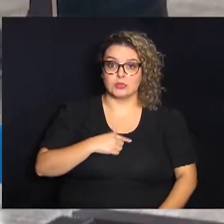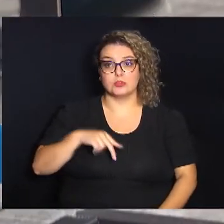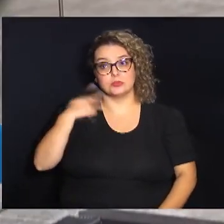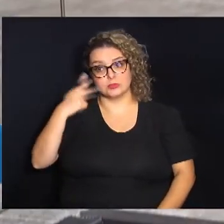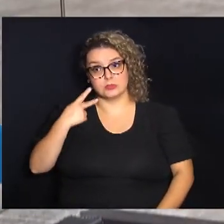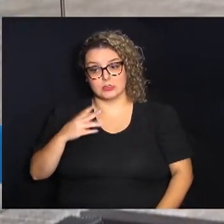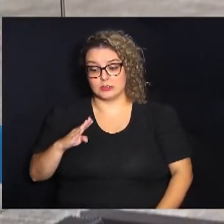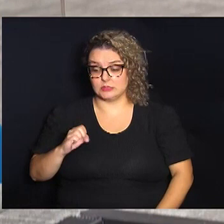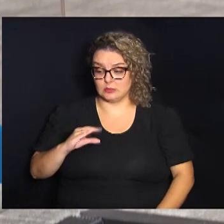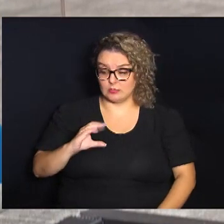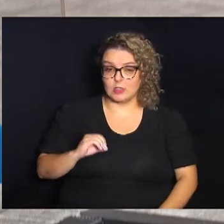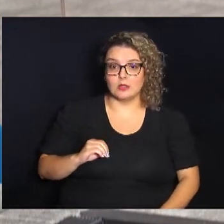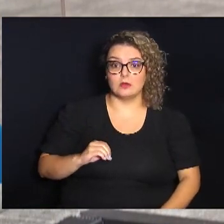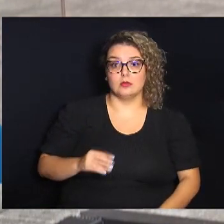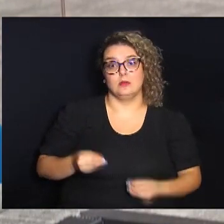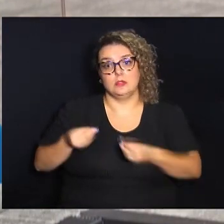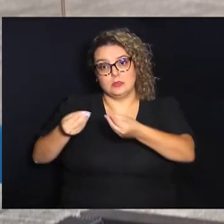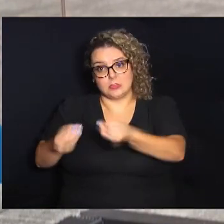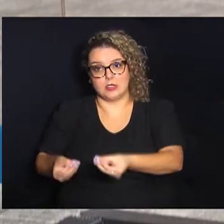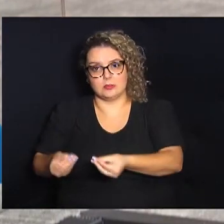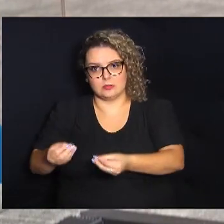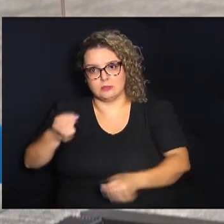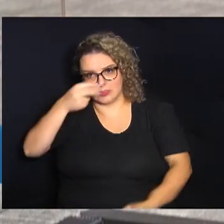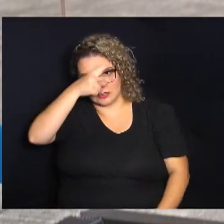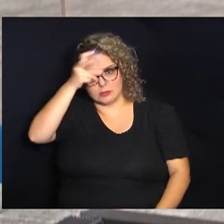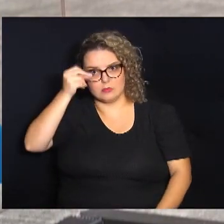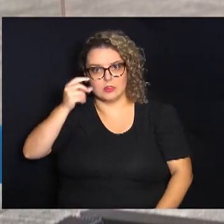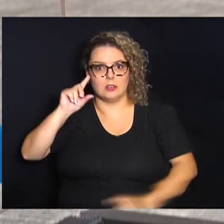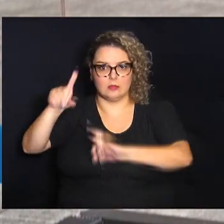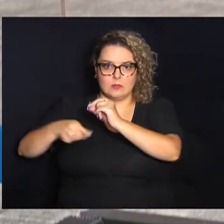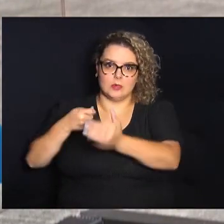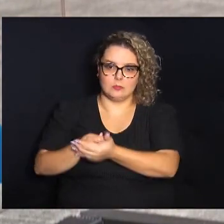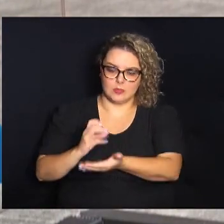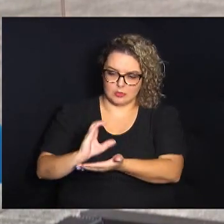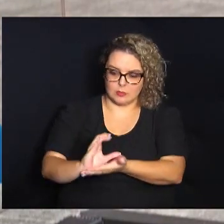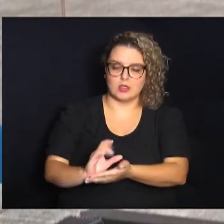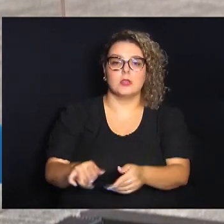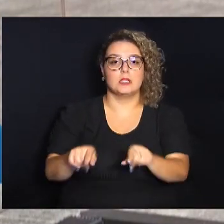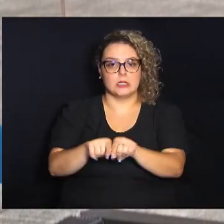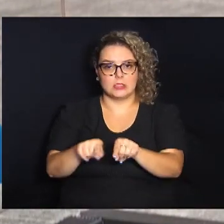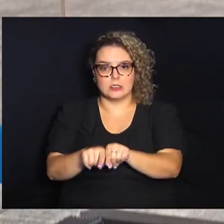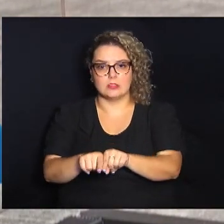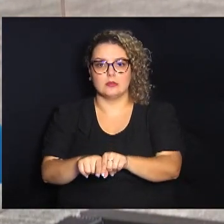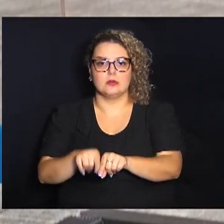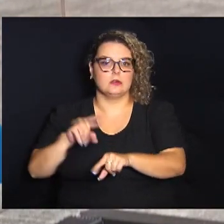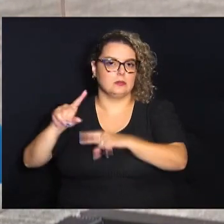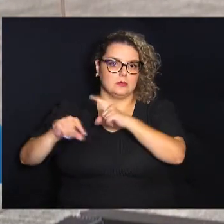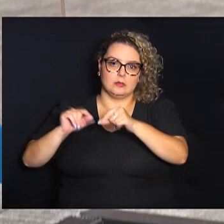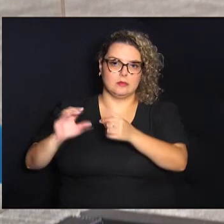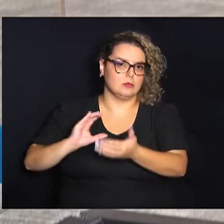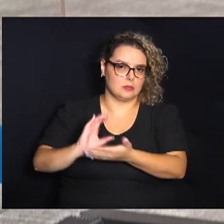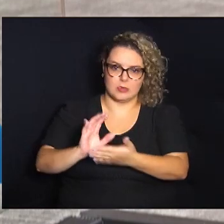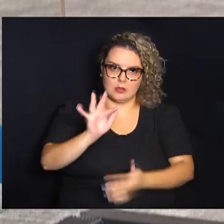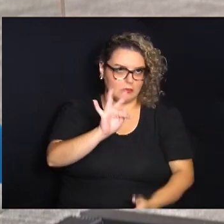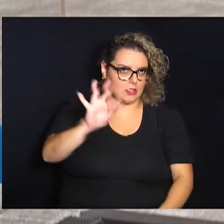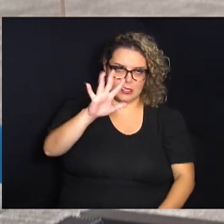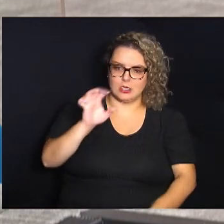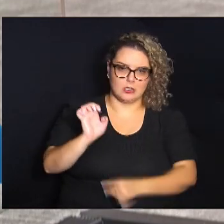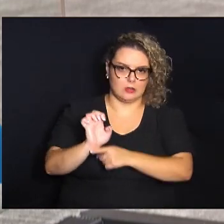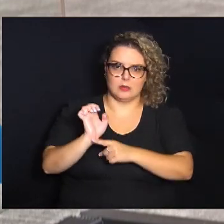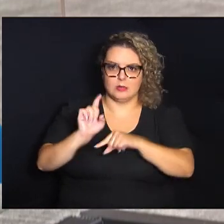banco instituído pelo prefeito, a gente destinar nossas emendas impositivas e também emendas federais, estaduais e